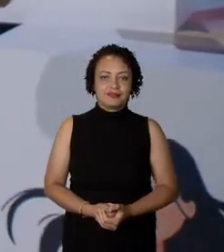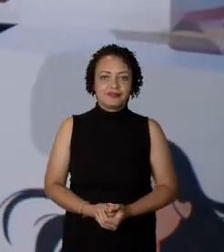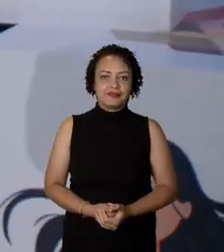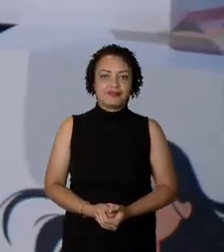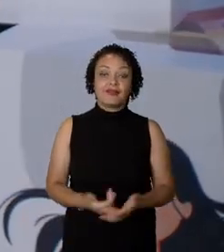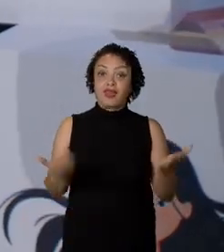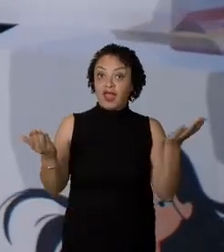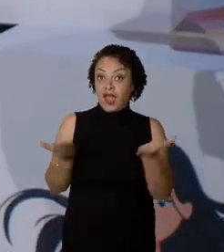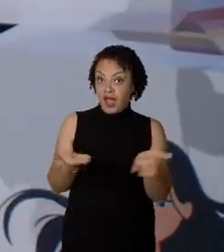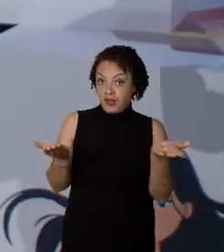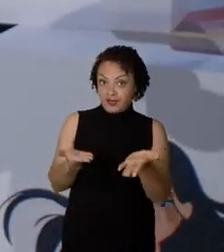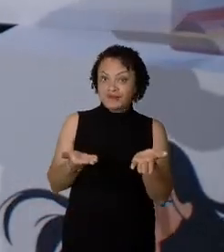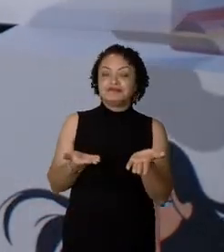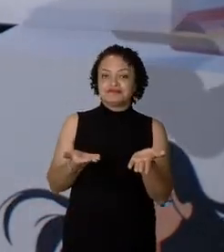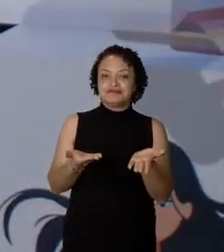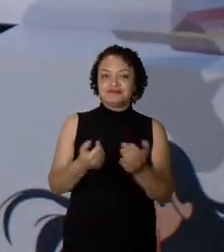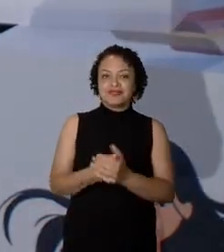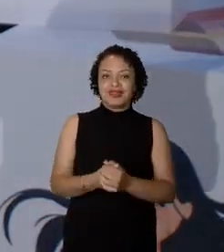Vamos então,